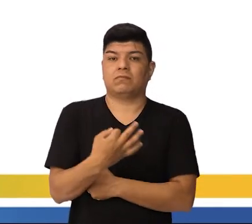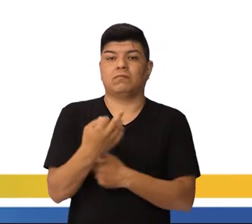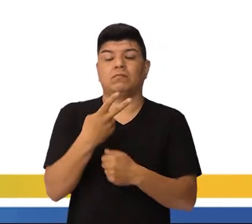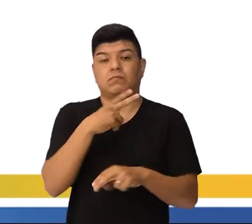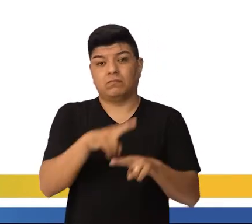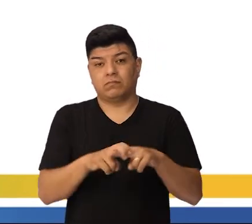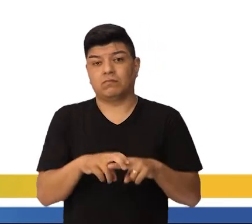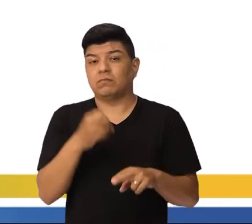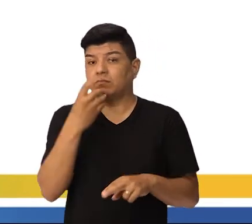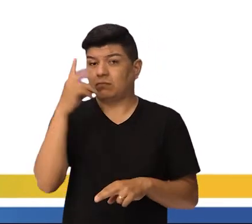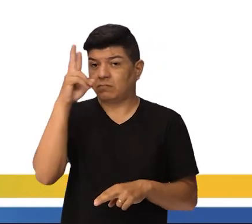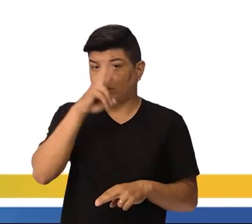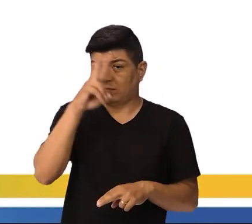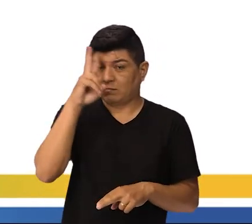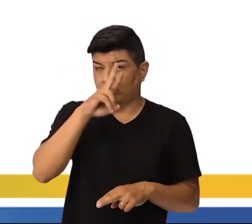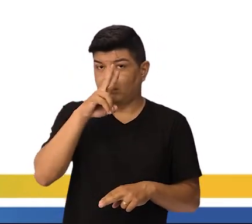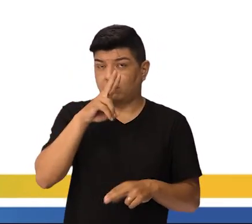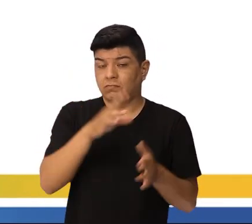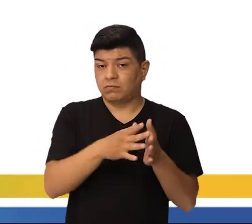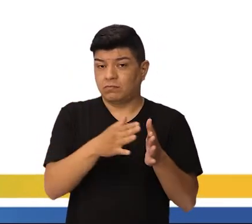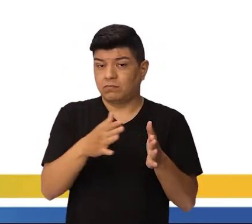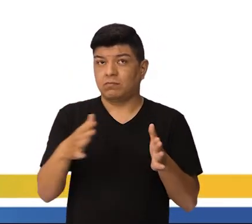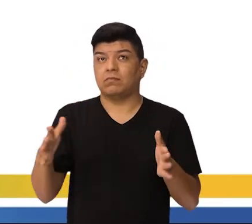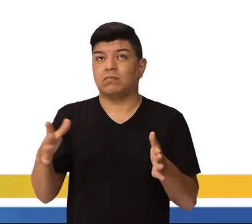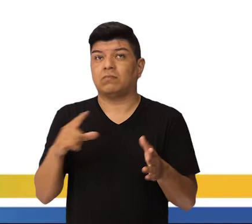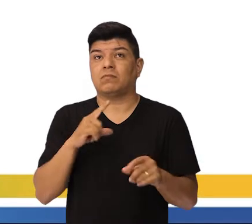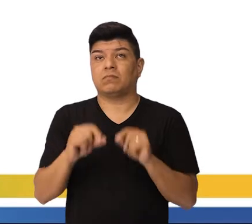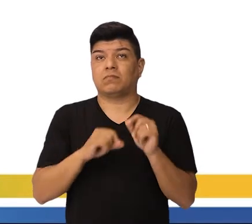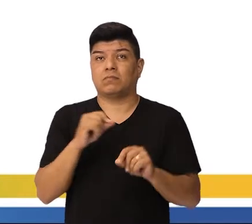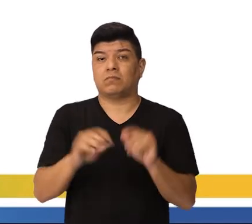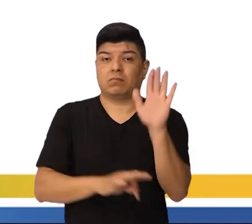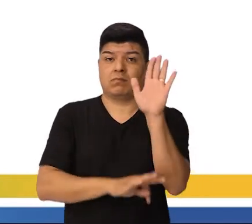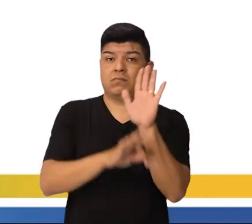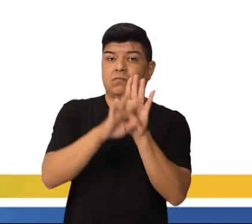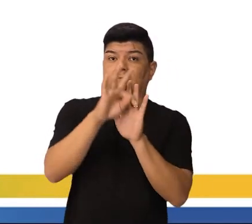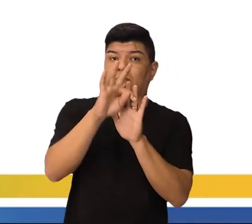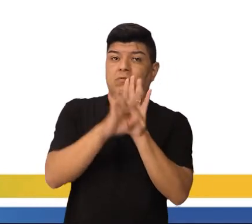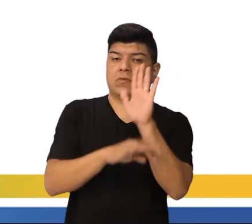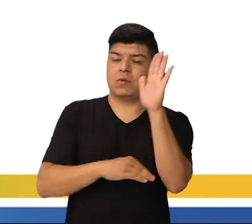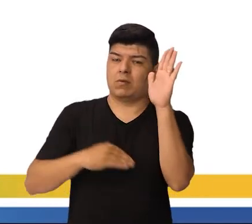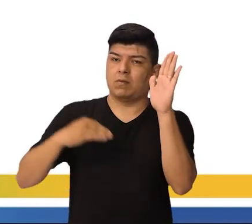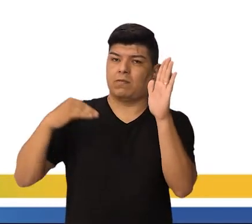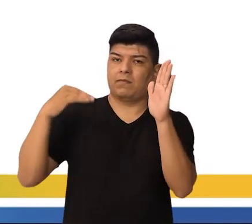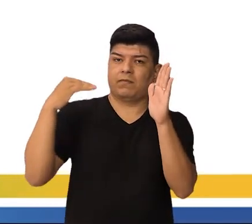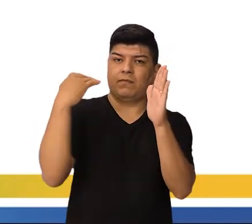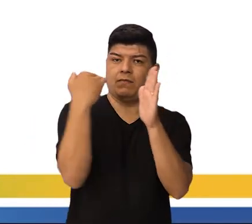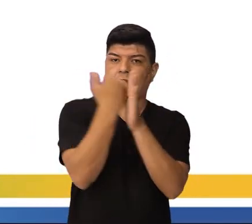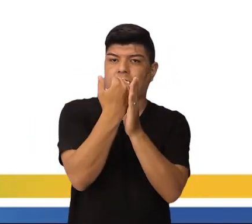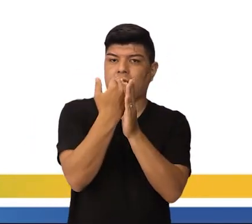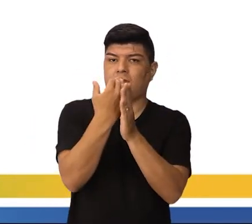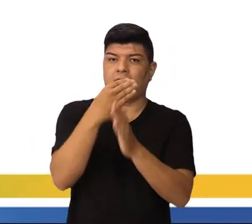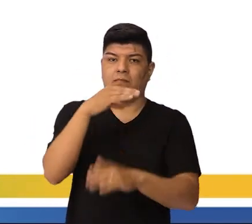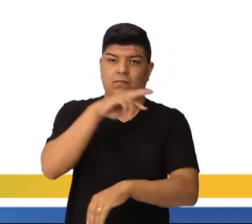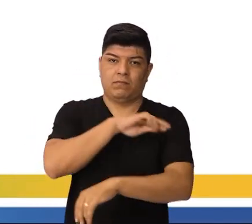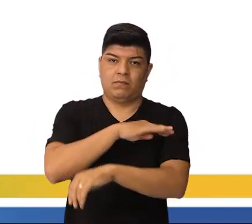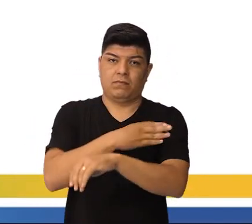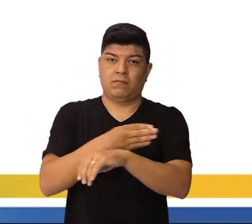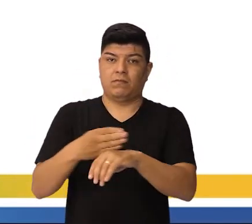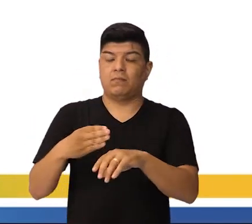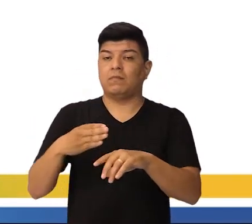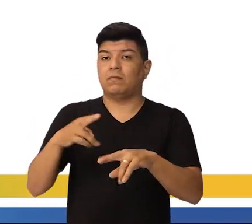estamos exatamente num período que a gente está com uma temperatura bastante elevada aqui na nossa cidade. E isso faz com